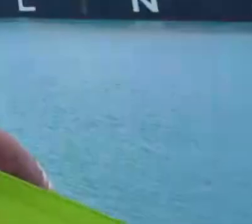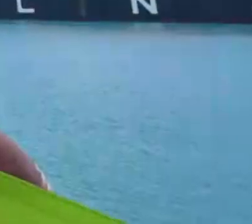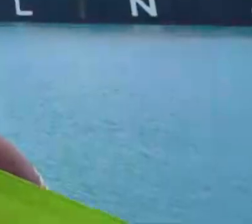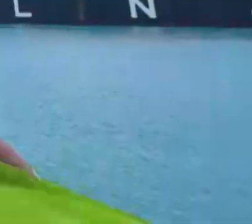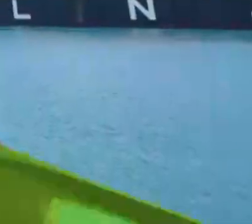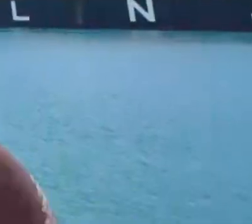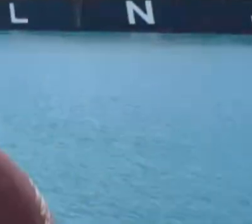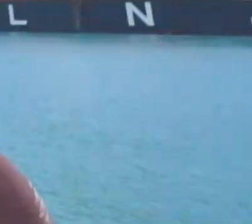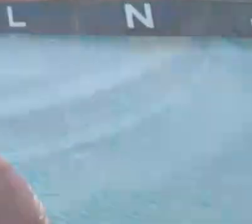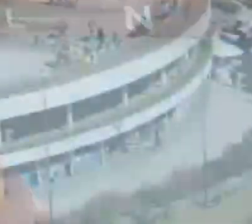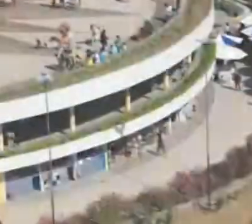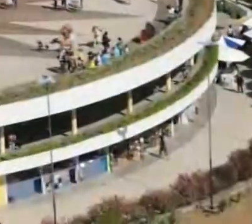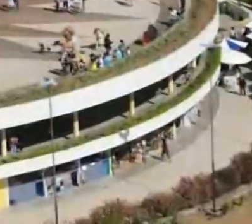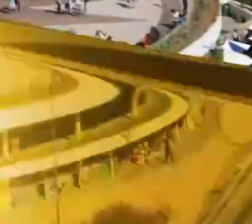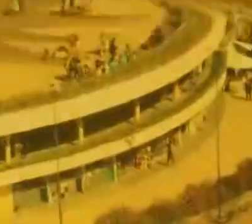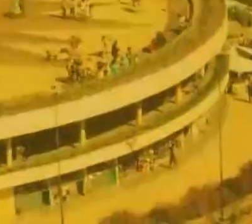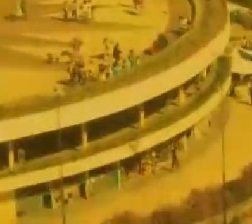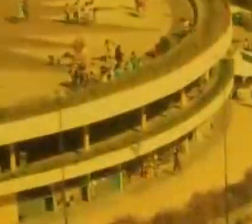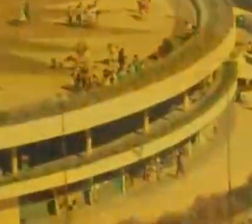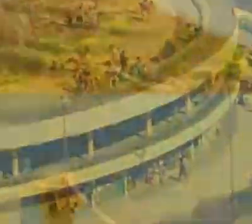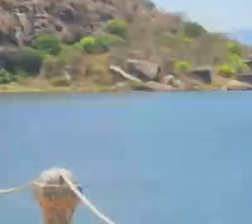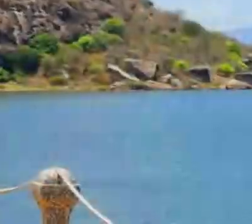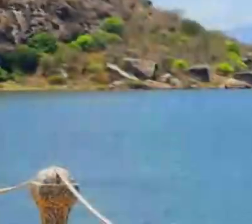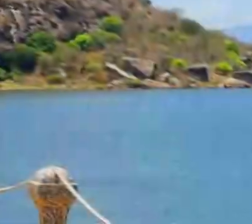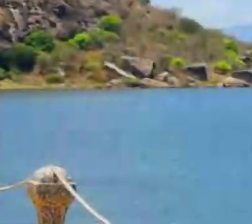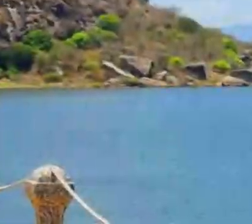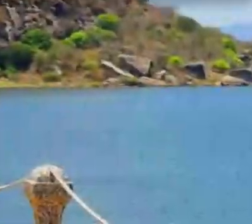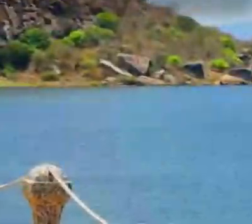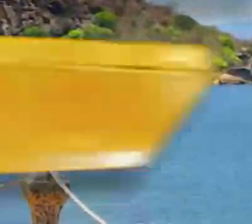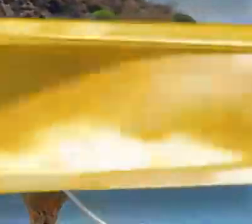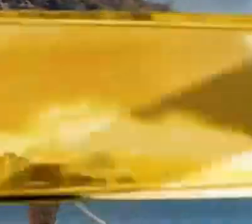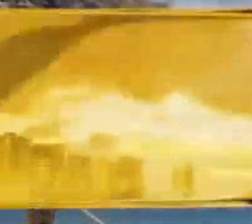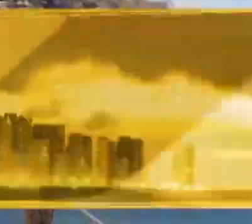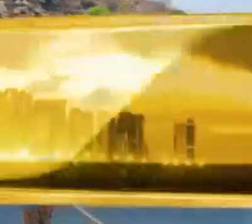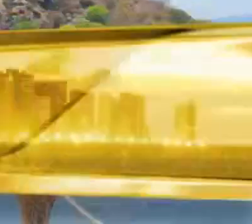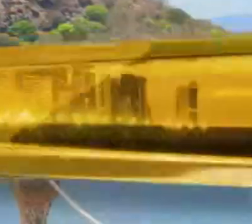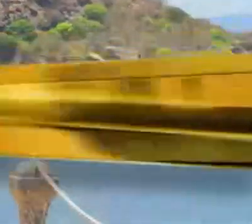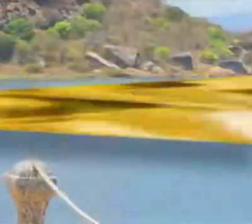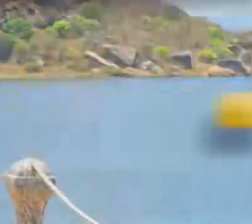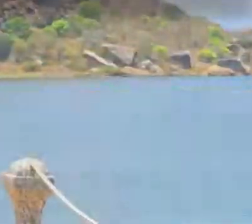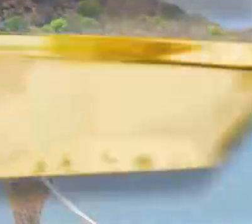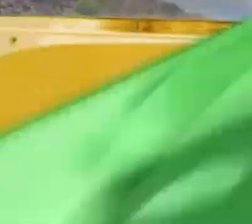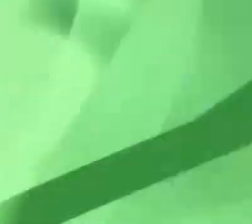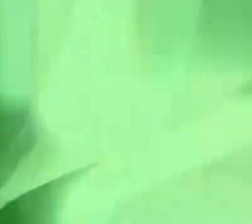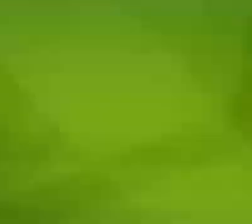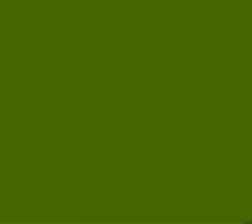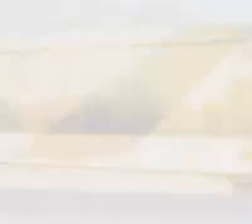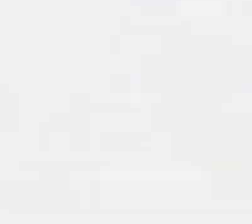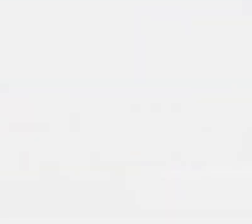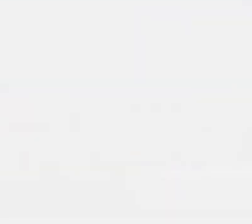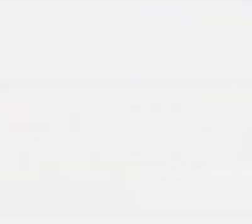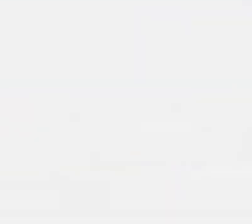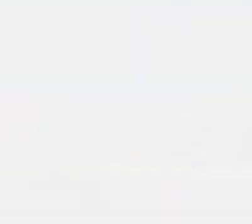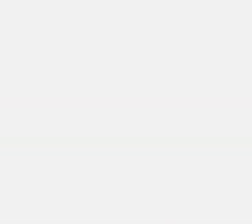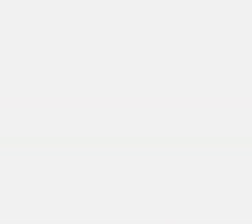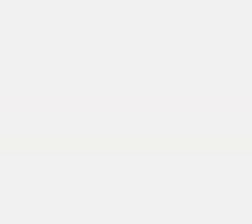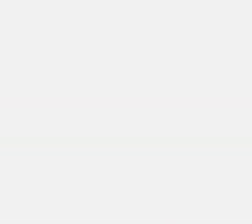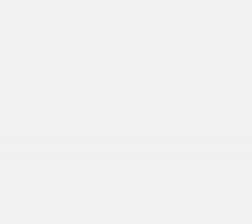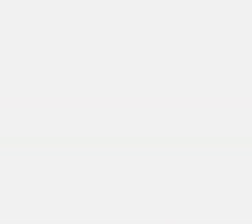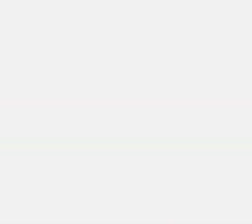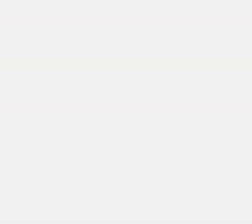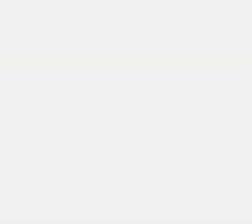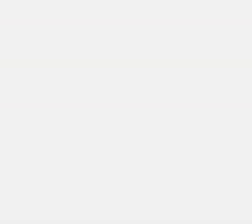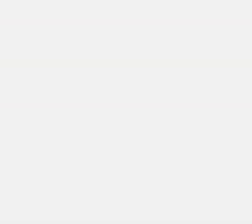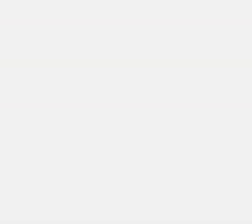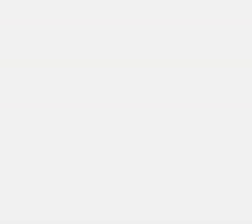nossa marca é mudar pra você se ver melhor. Aqui na TV Assembleia.